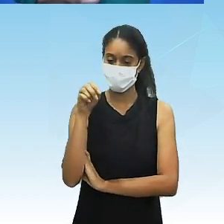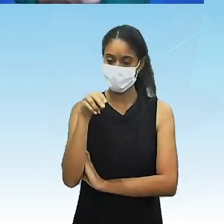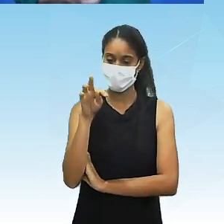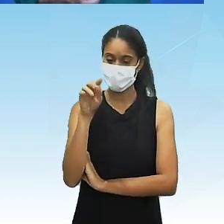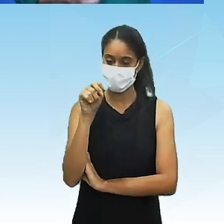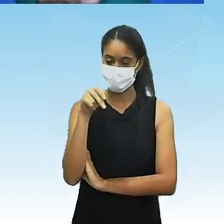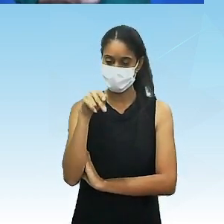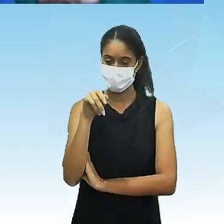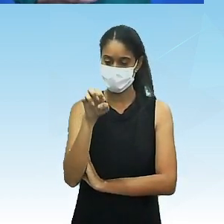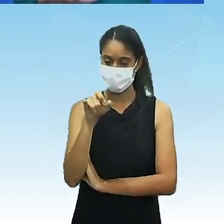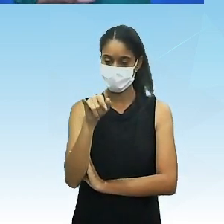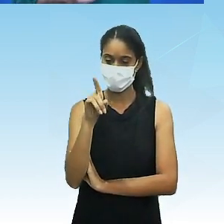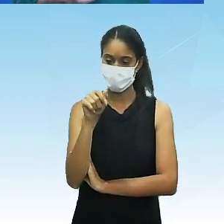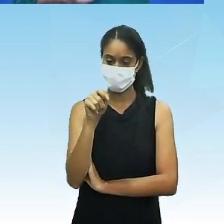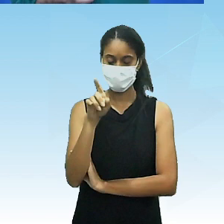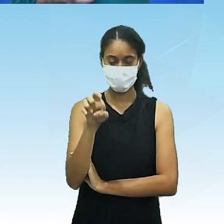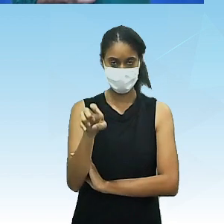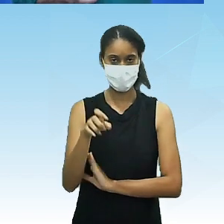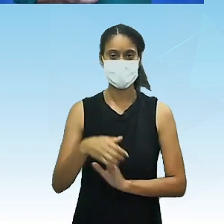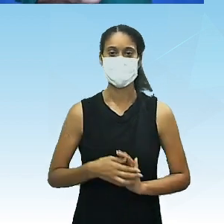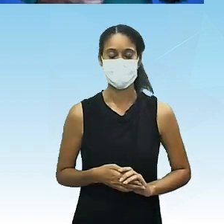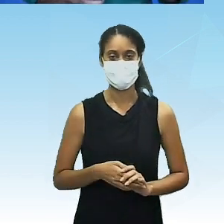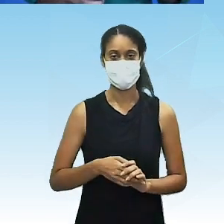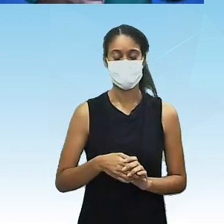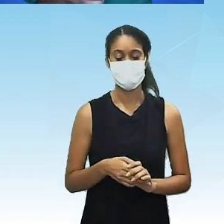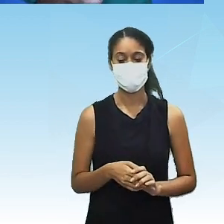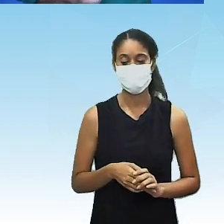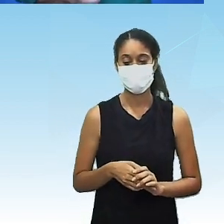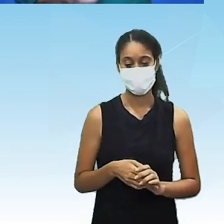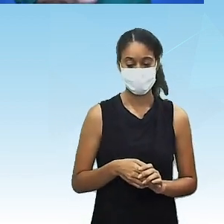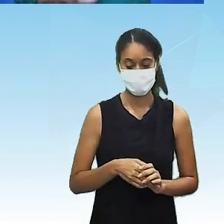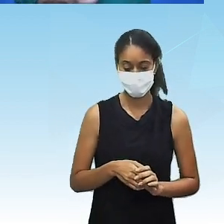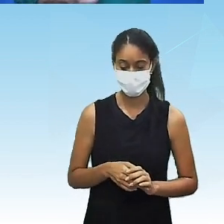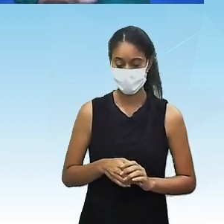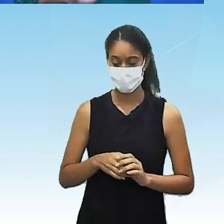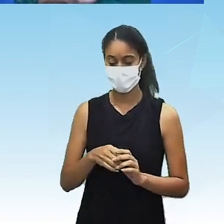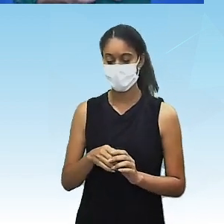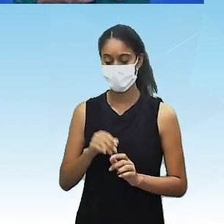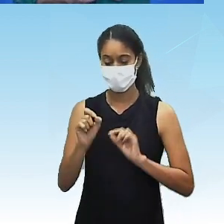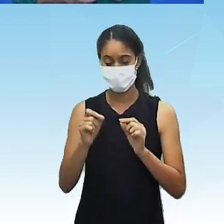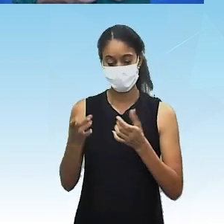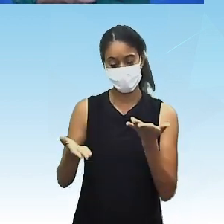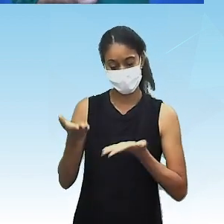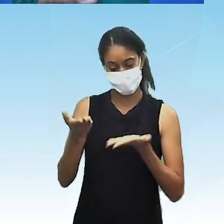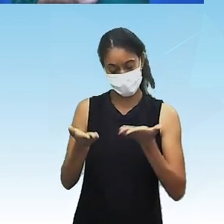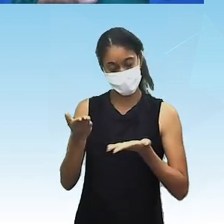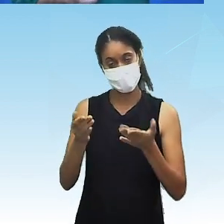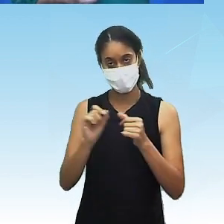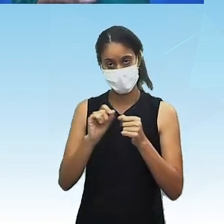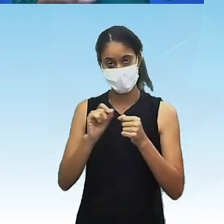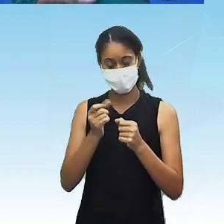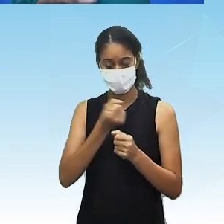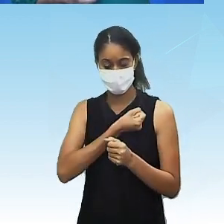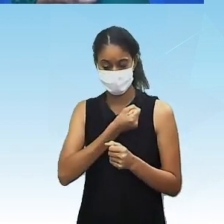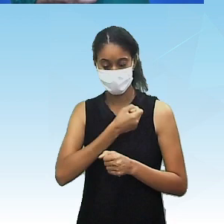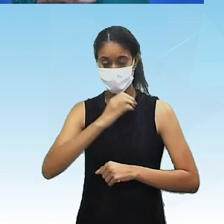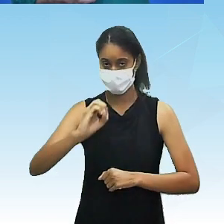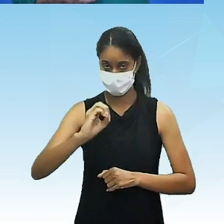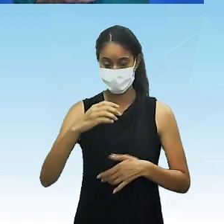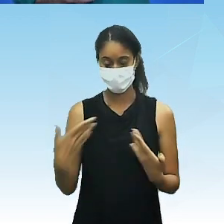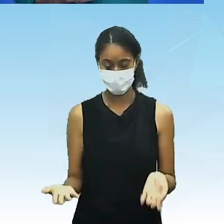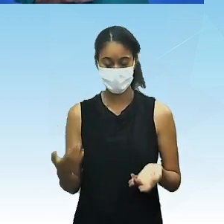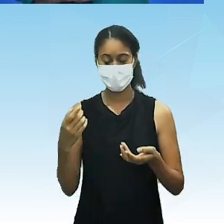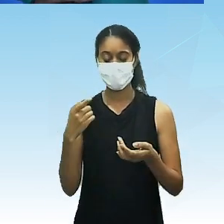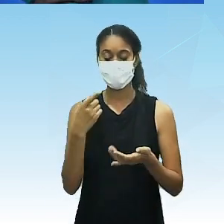positivo, reação espontânea, ΔG negativo, reação não espontânea, e igual a 0, ele está em equilíbrio. Mas aí o que acontece? A gente